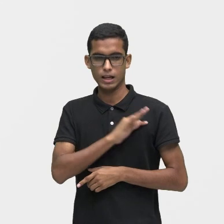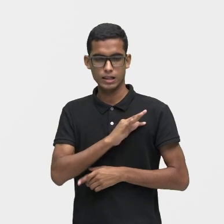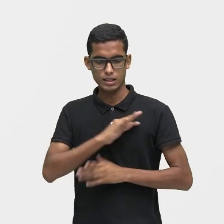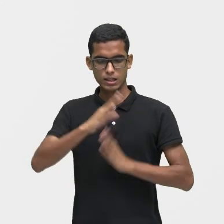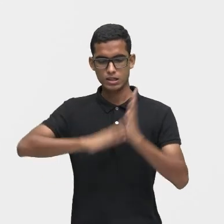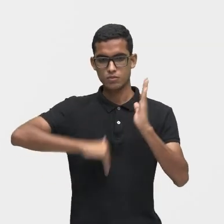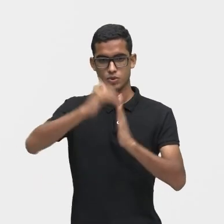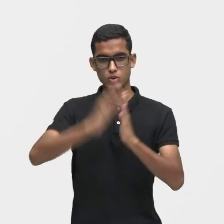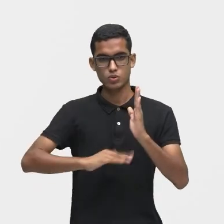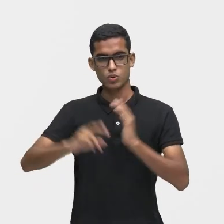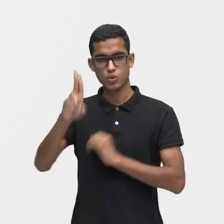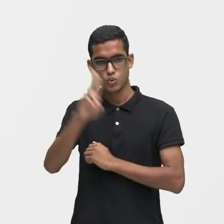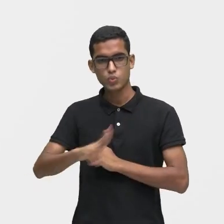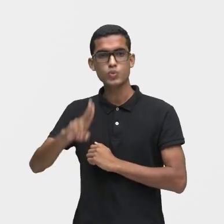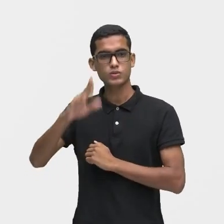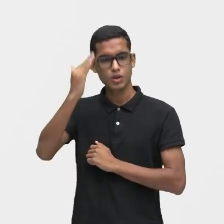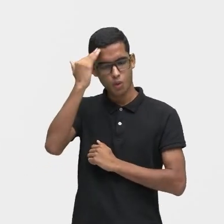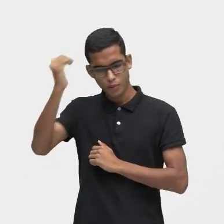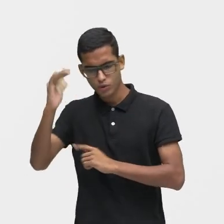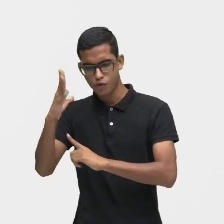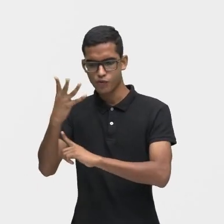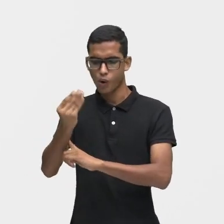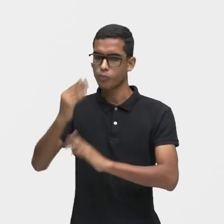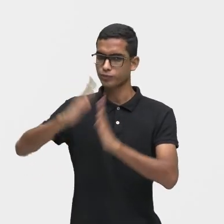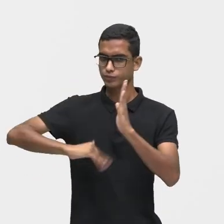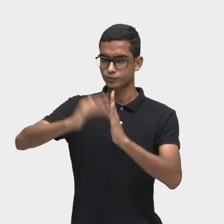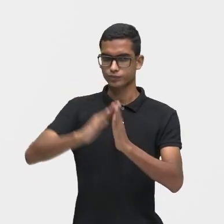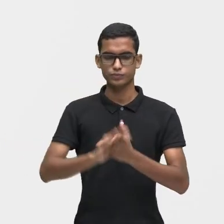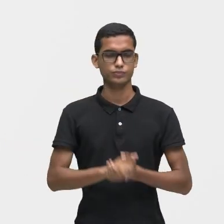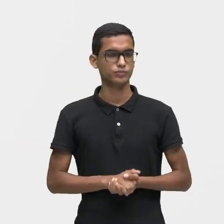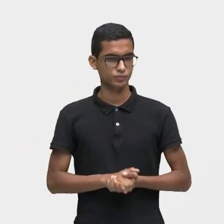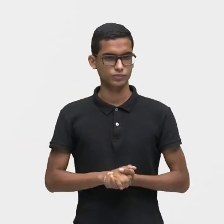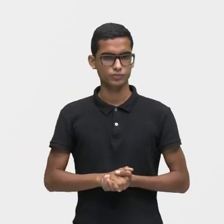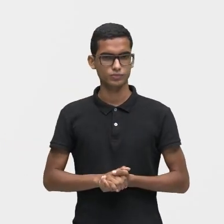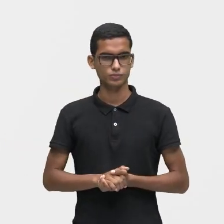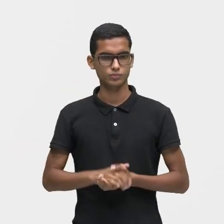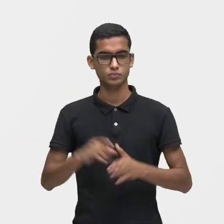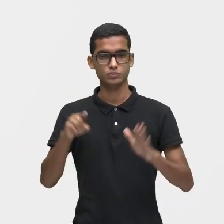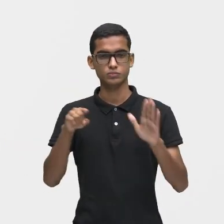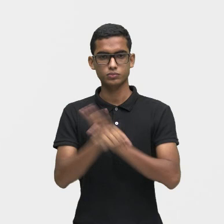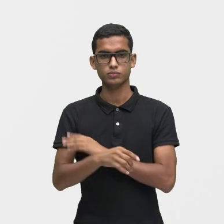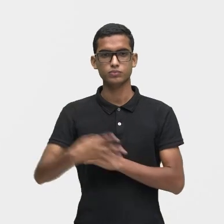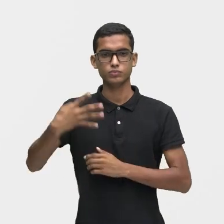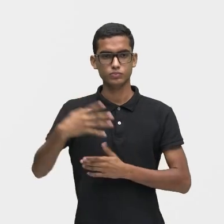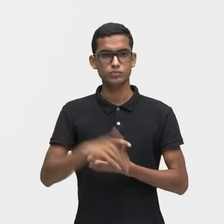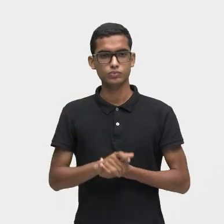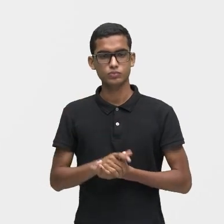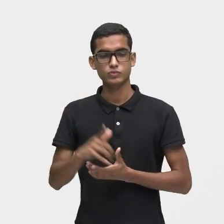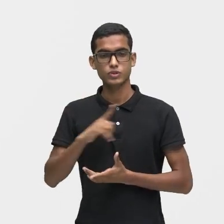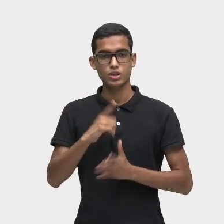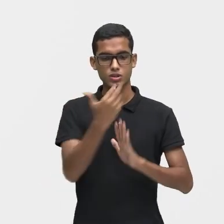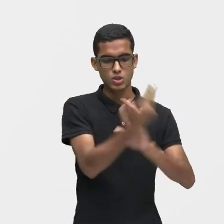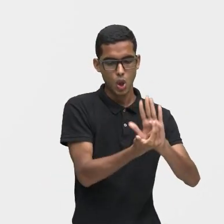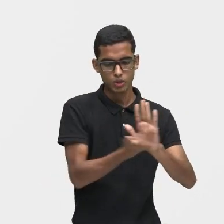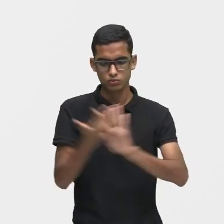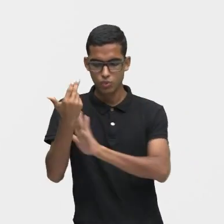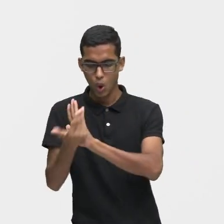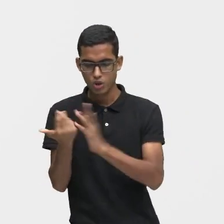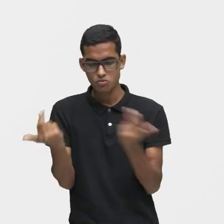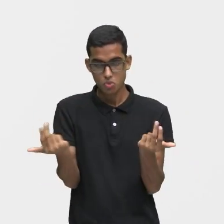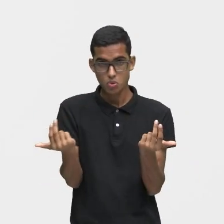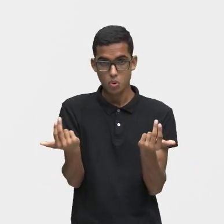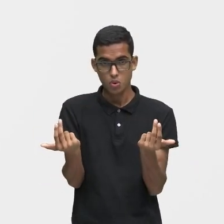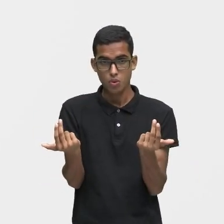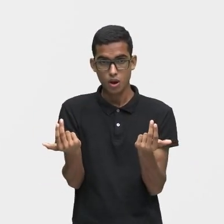consagrados. Questão 4. A pergunta foi a seguinte: produzir 2 desenhos iguais e pintá-los